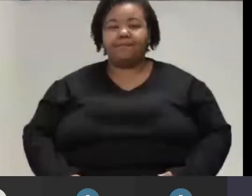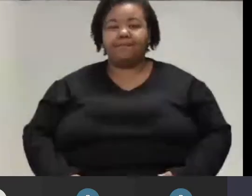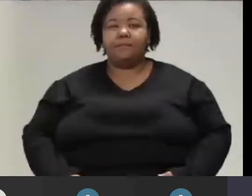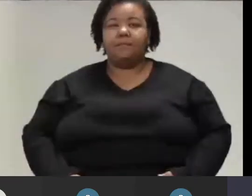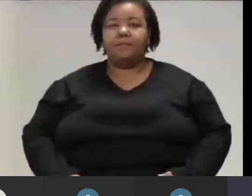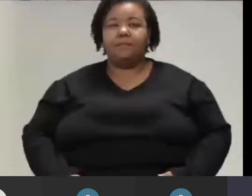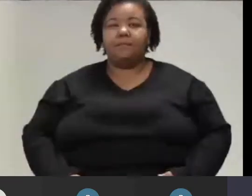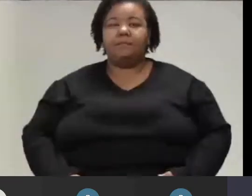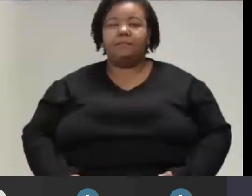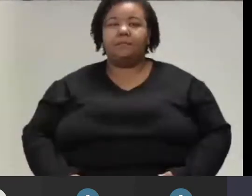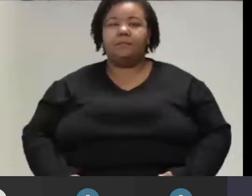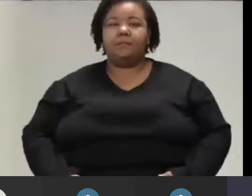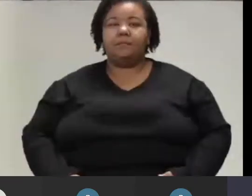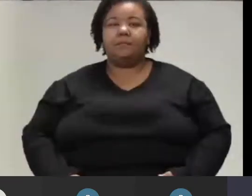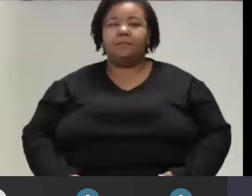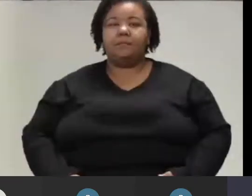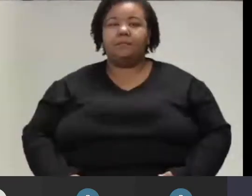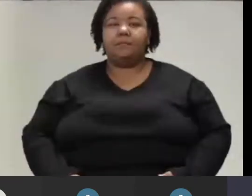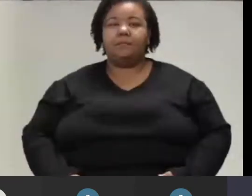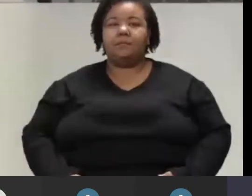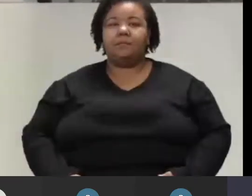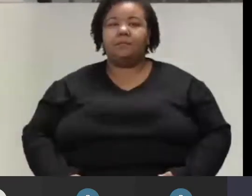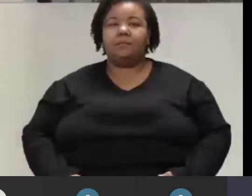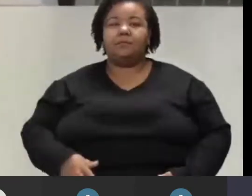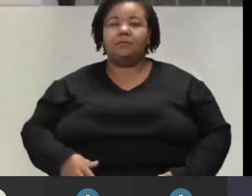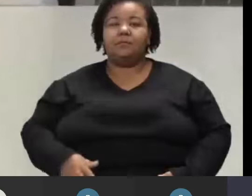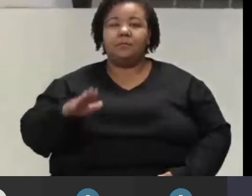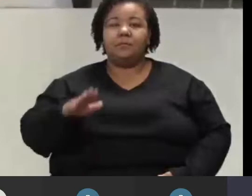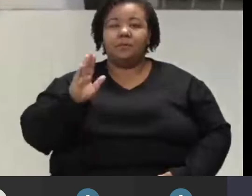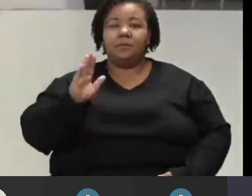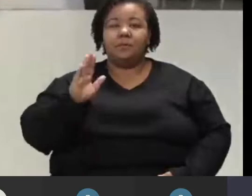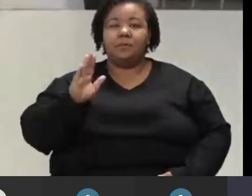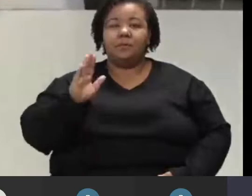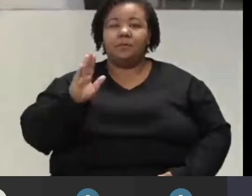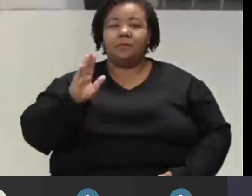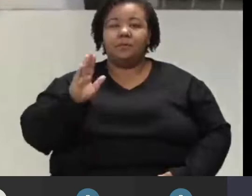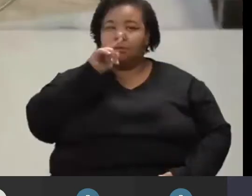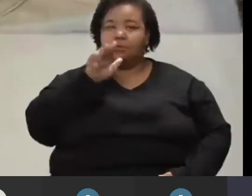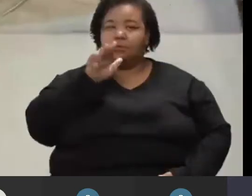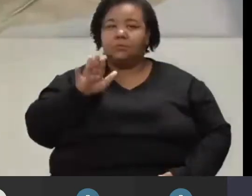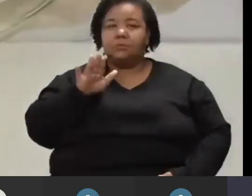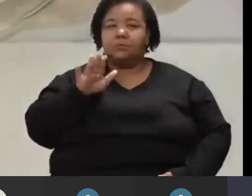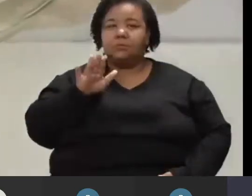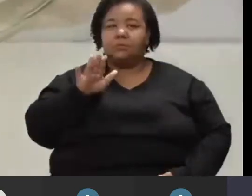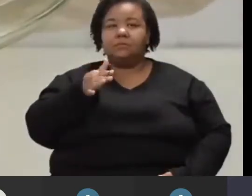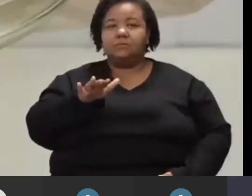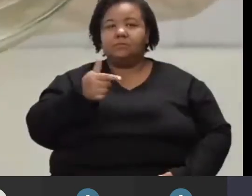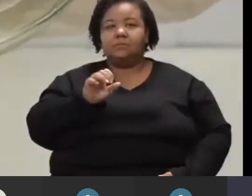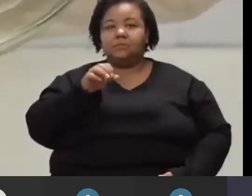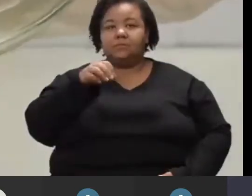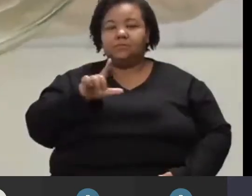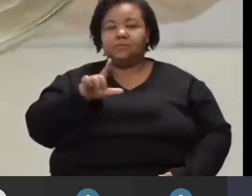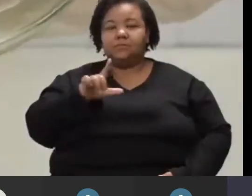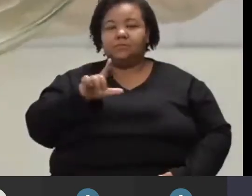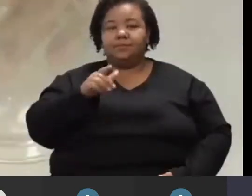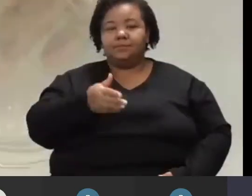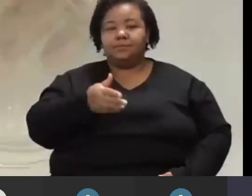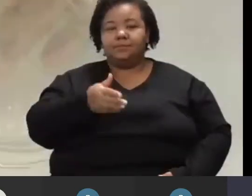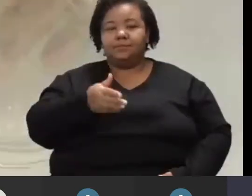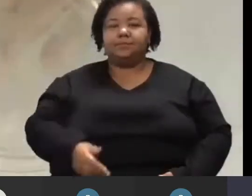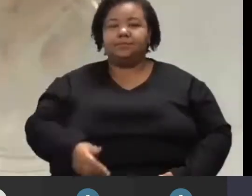Então, aí nós temos a plaquinha com meio de cultura, ele ainda está líquido. E aí, veja que tem mais ou menos 20 ml de meio